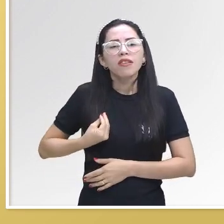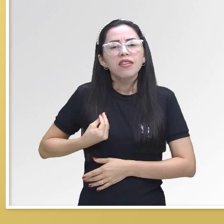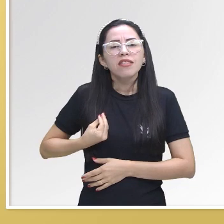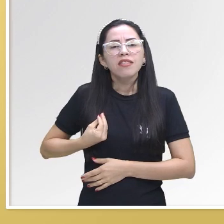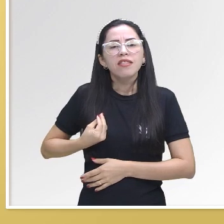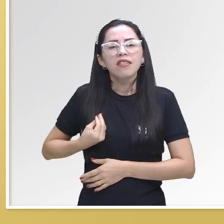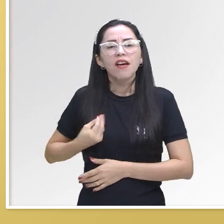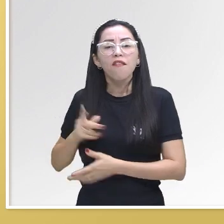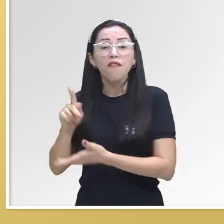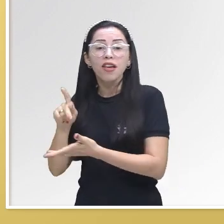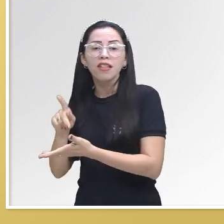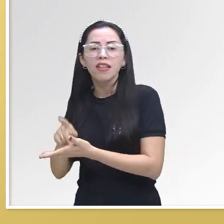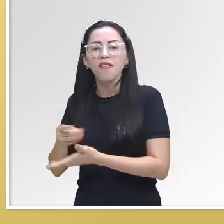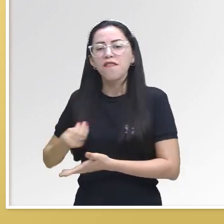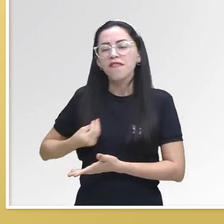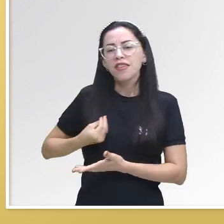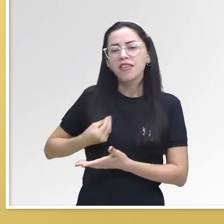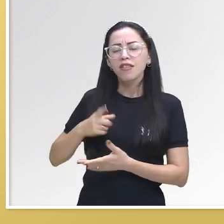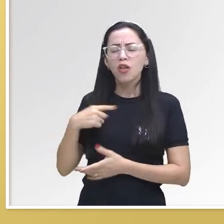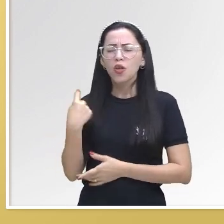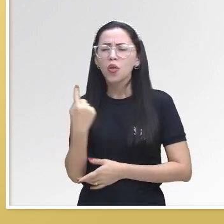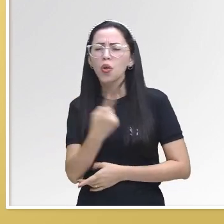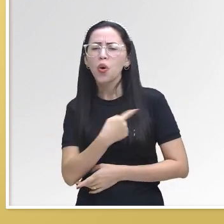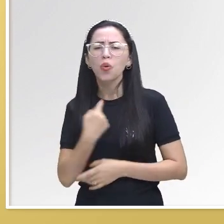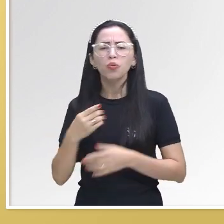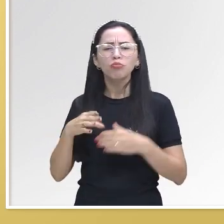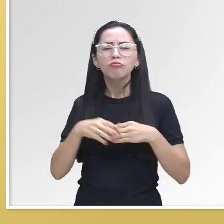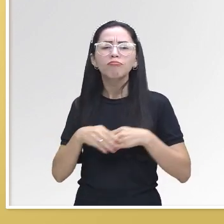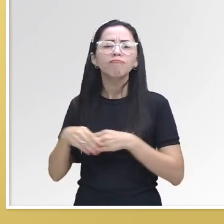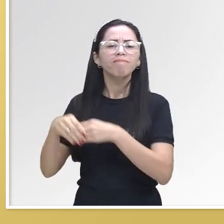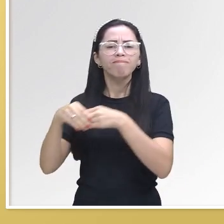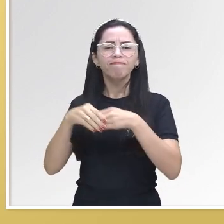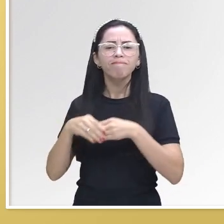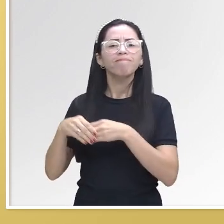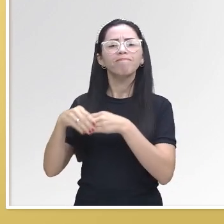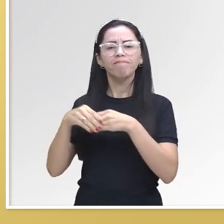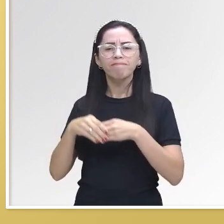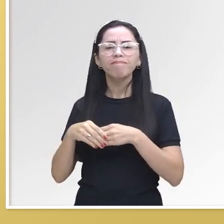dadas marcharemos todos pela vida verdadeira.